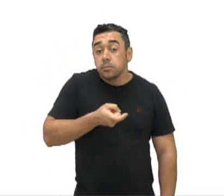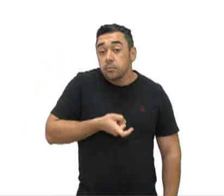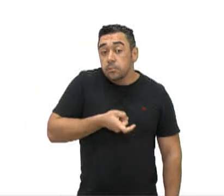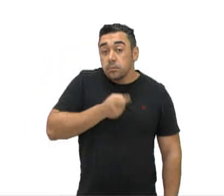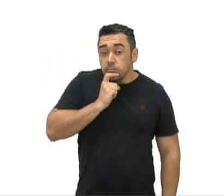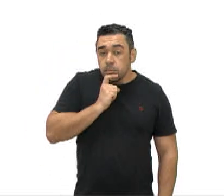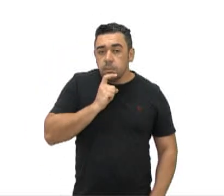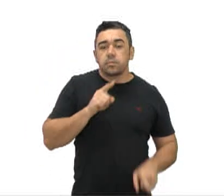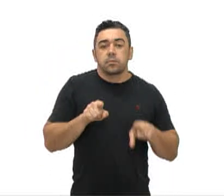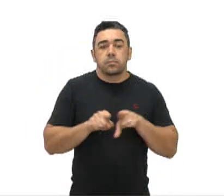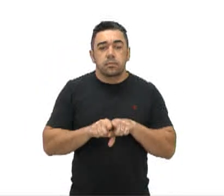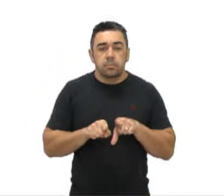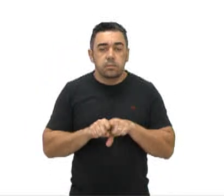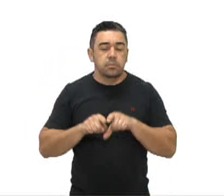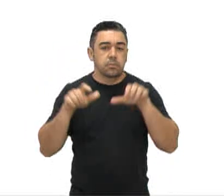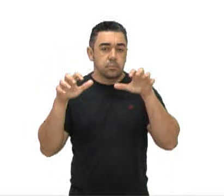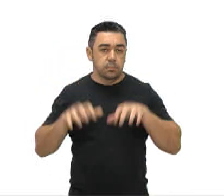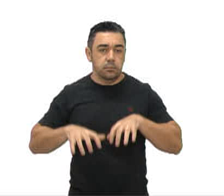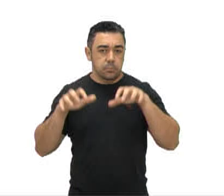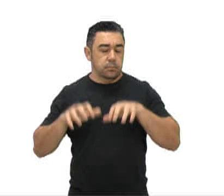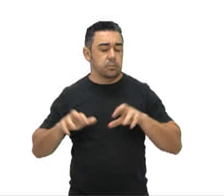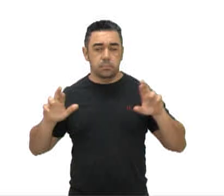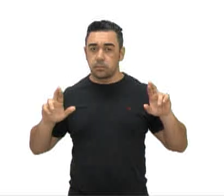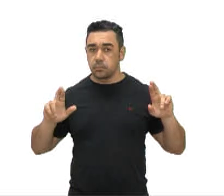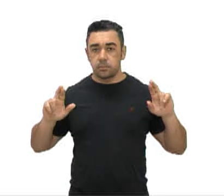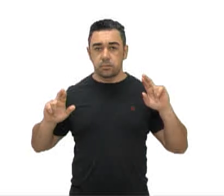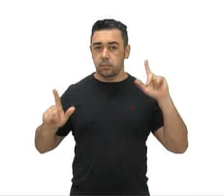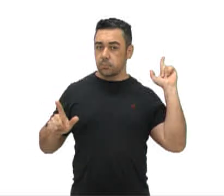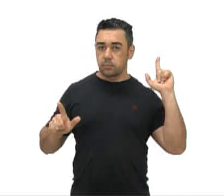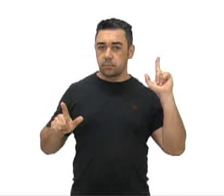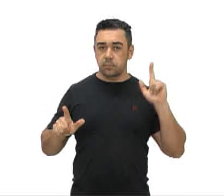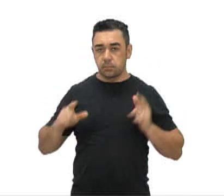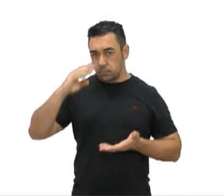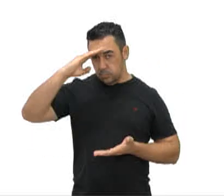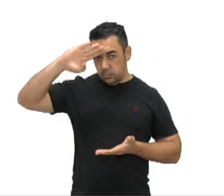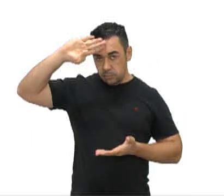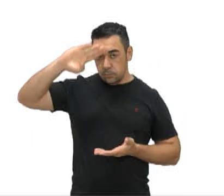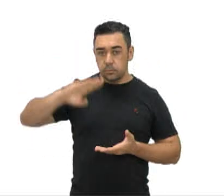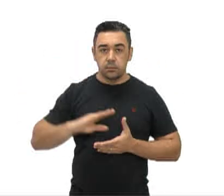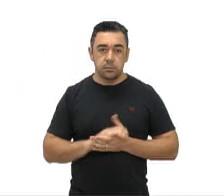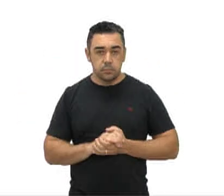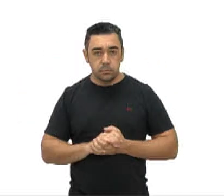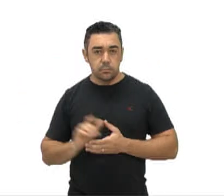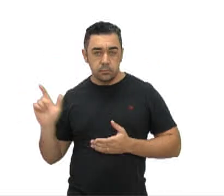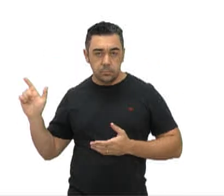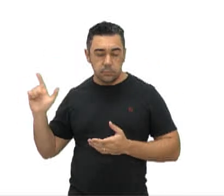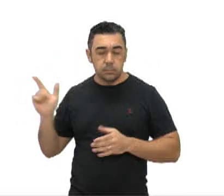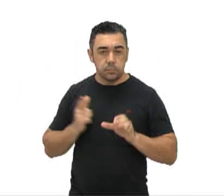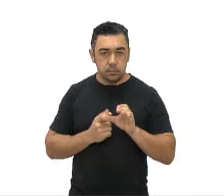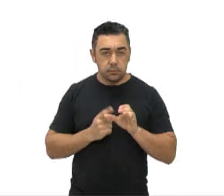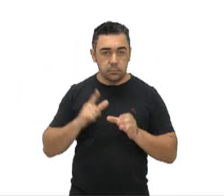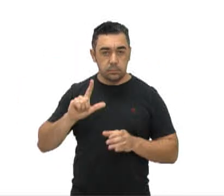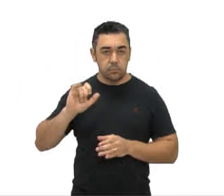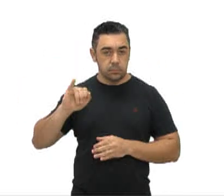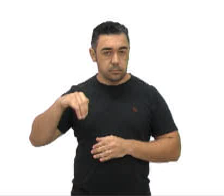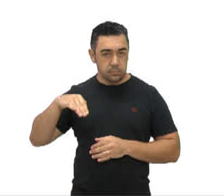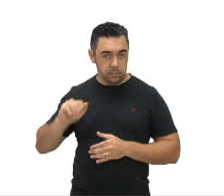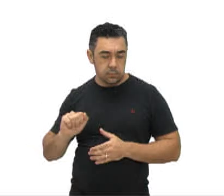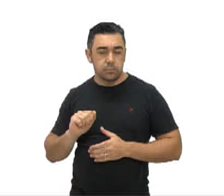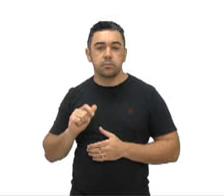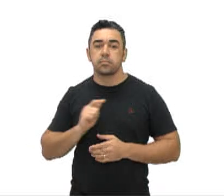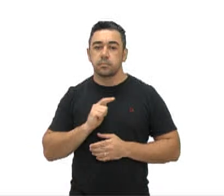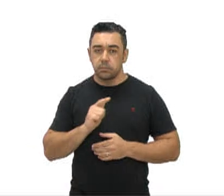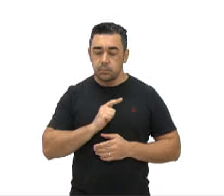outra temperatura, né? Um outro clima, totalmente diferente daquele de La Habana. Então, os limeños, as pessoas que vivem em Lima, vão ter